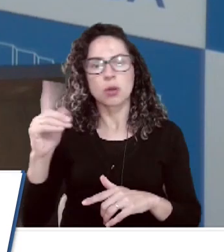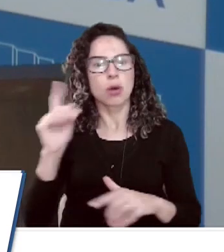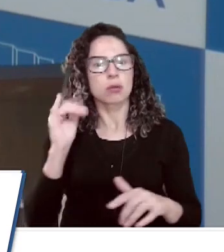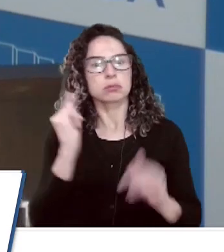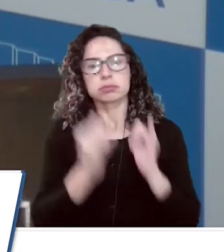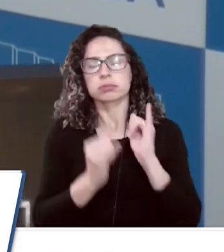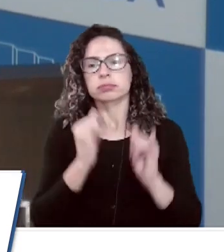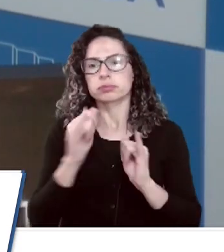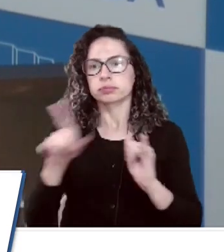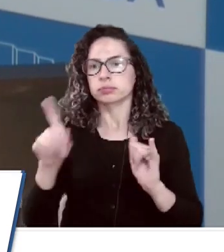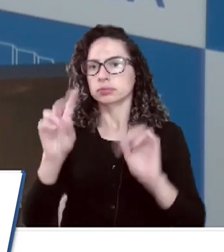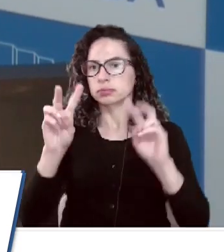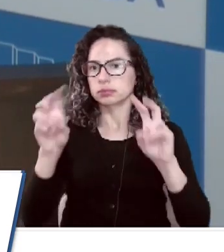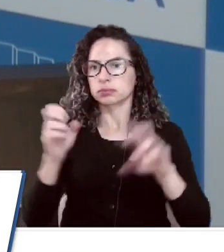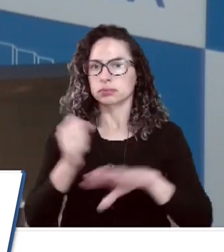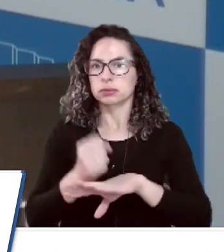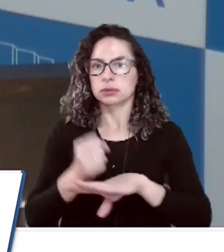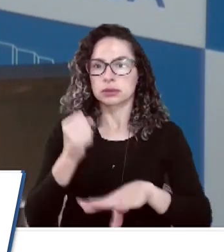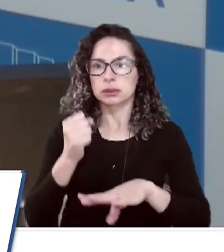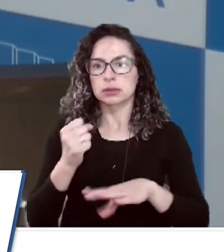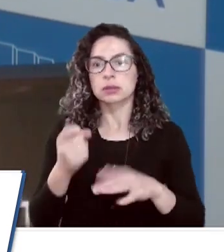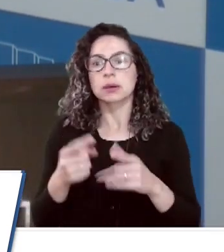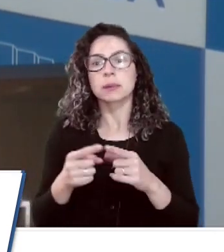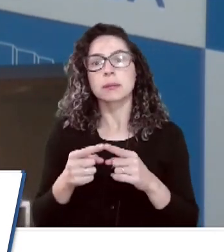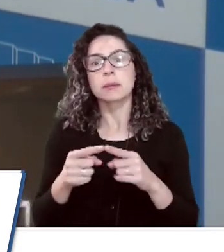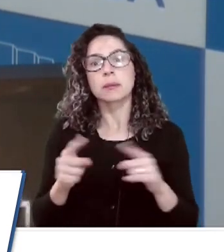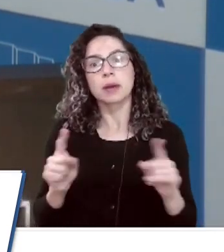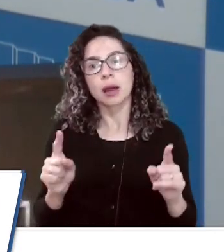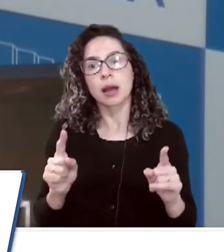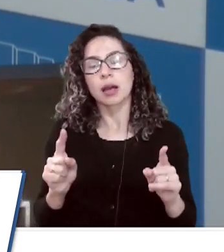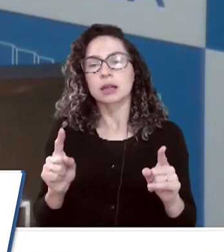francana. Mas, tirando de lado